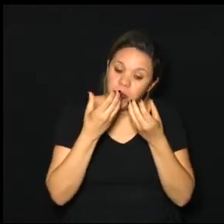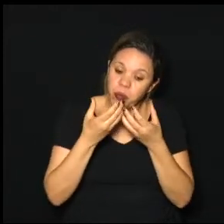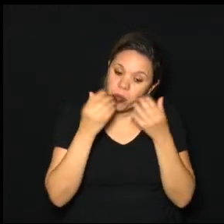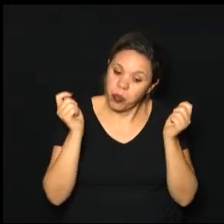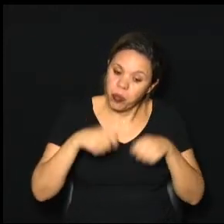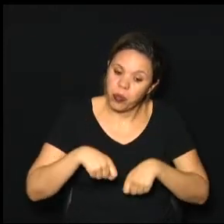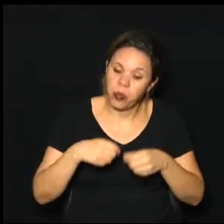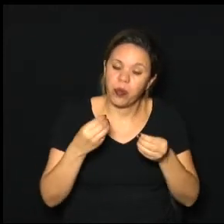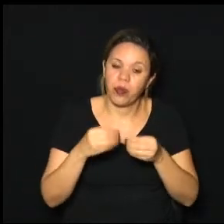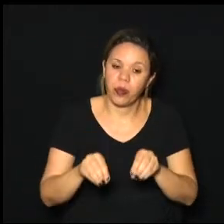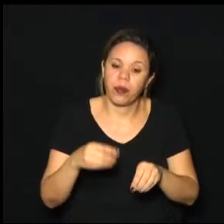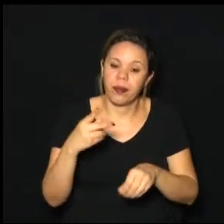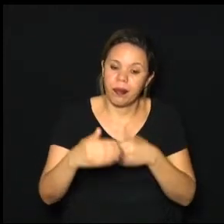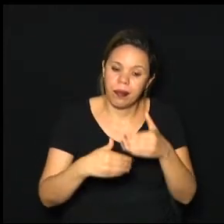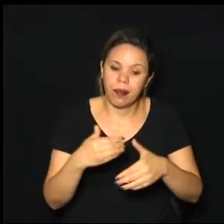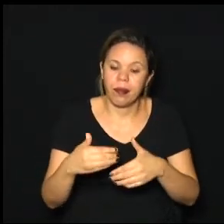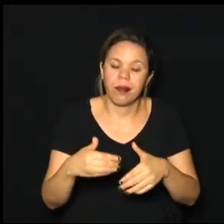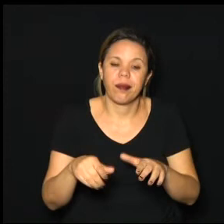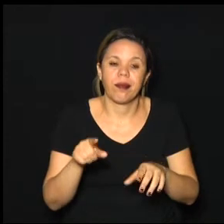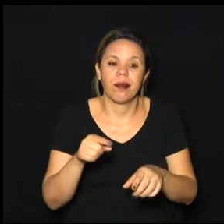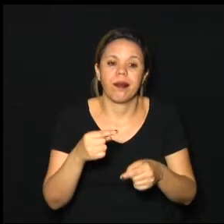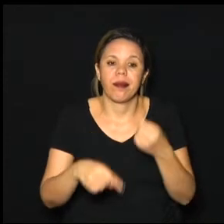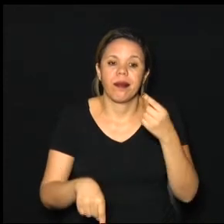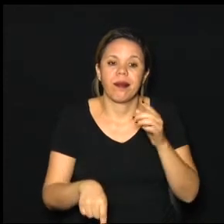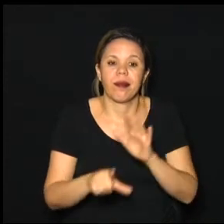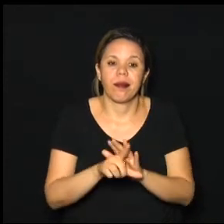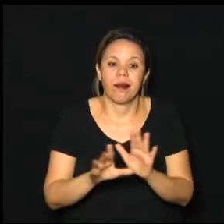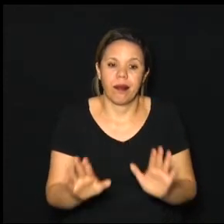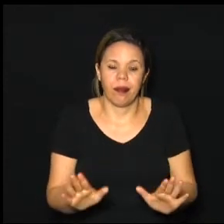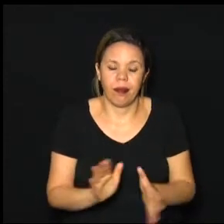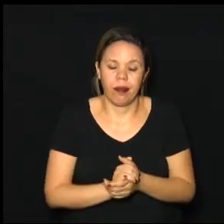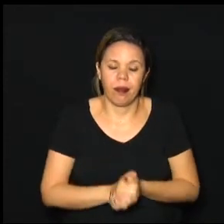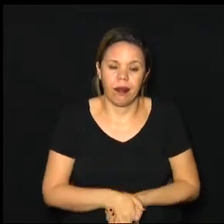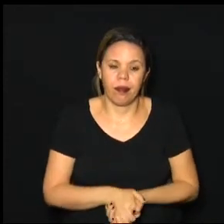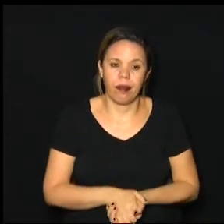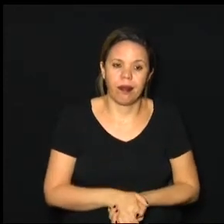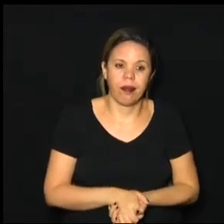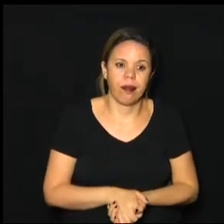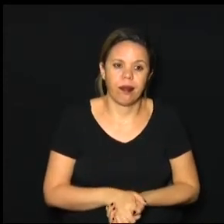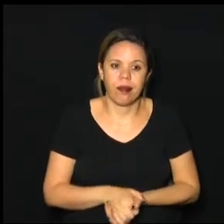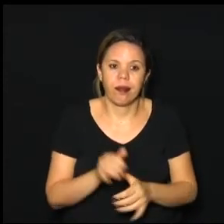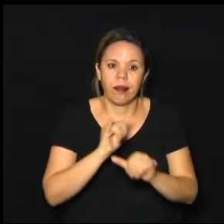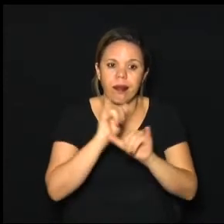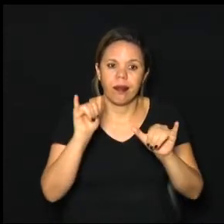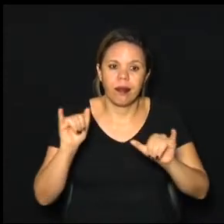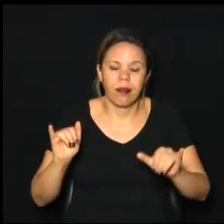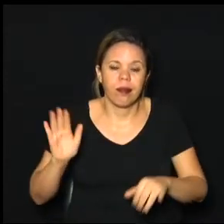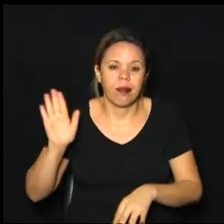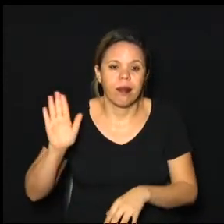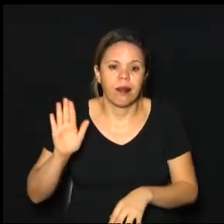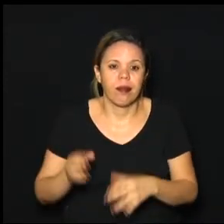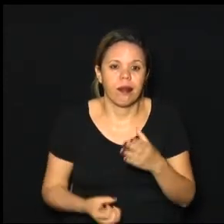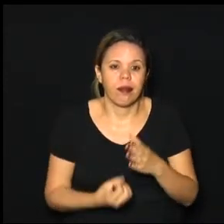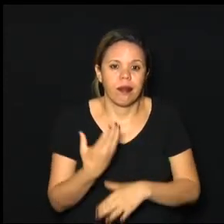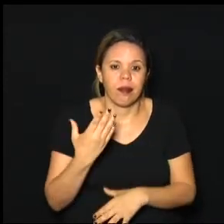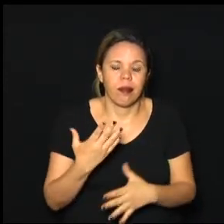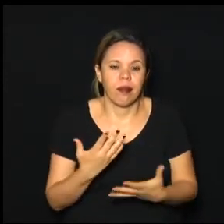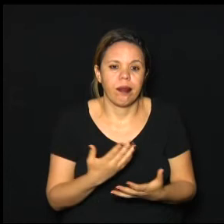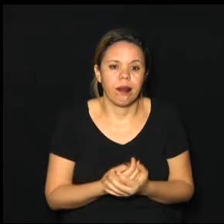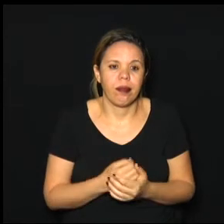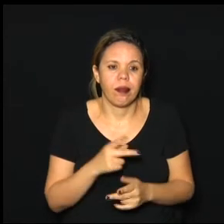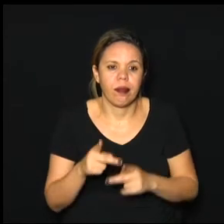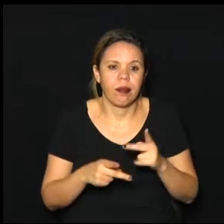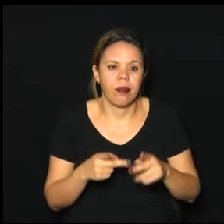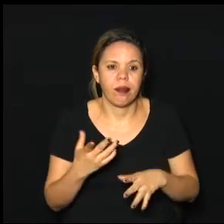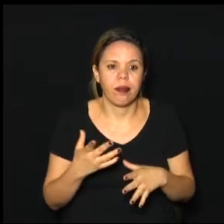pode incorrer nessa violação aí, ok? Propagandas eleitorais que provoquem a animosidade entre